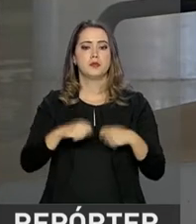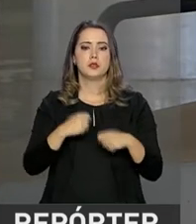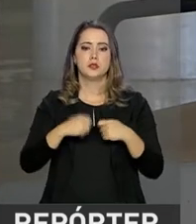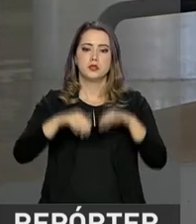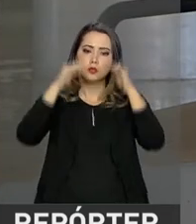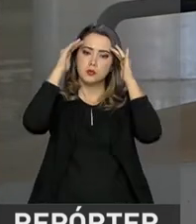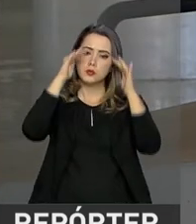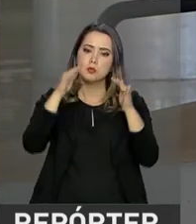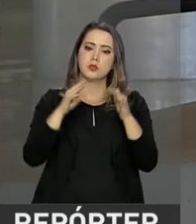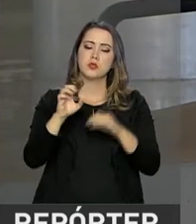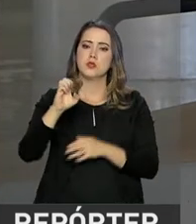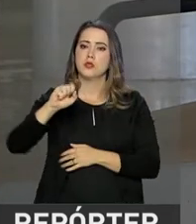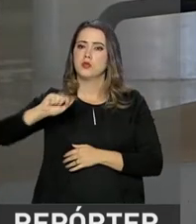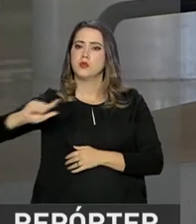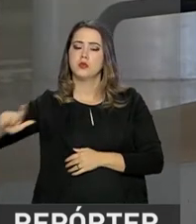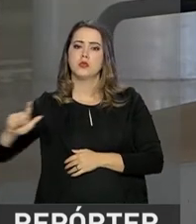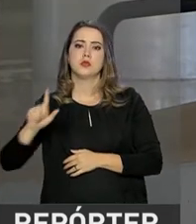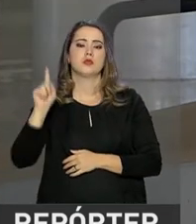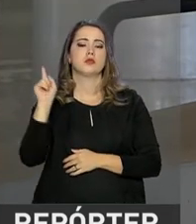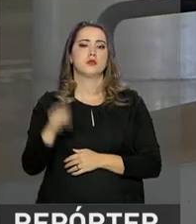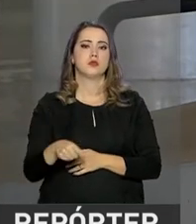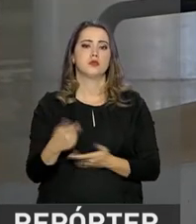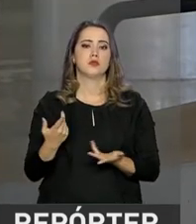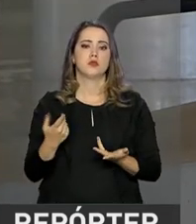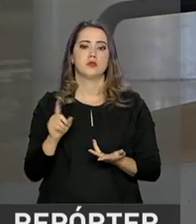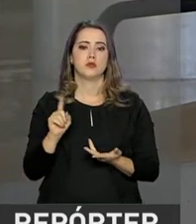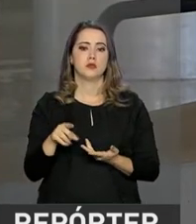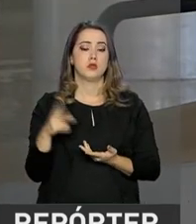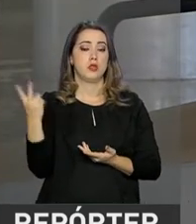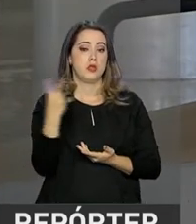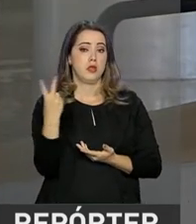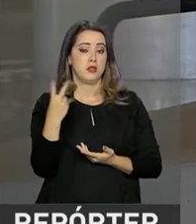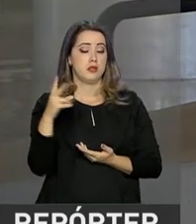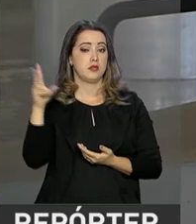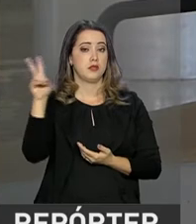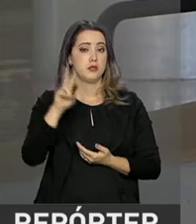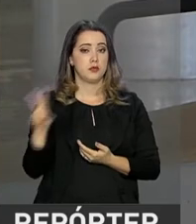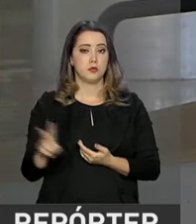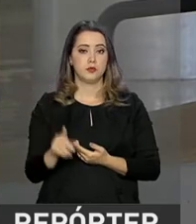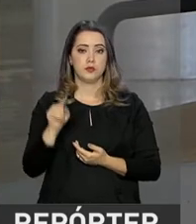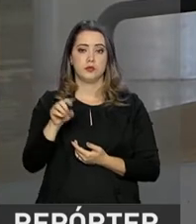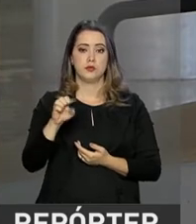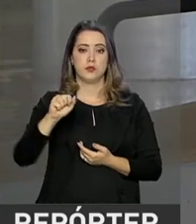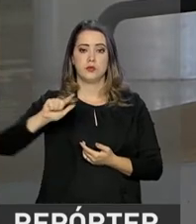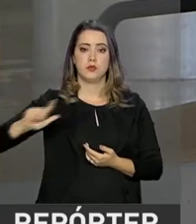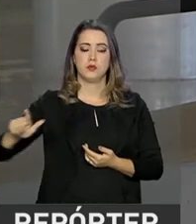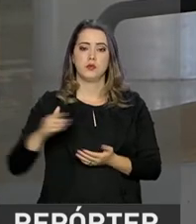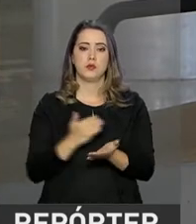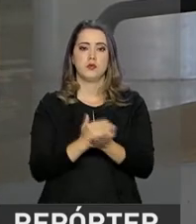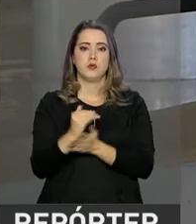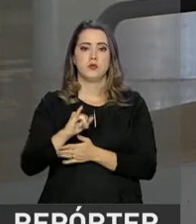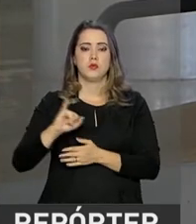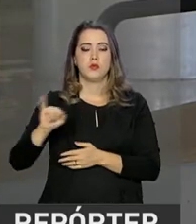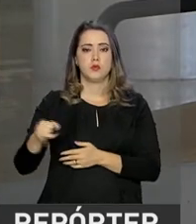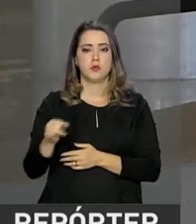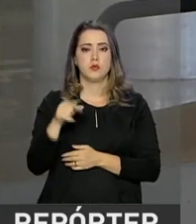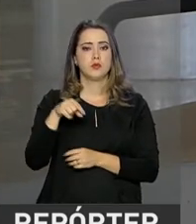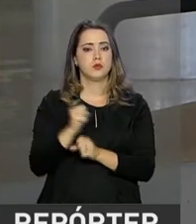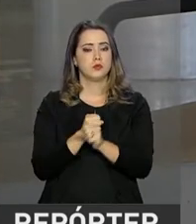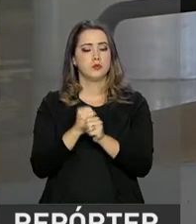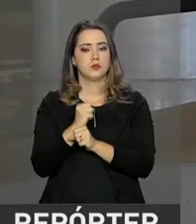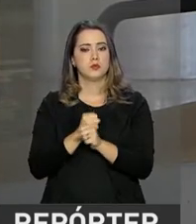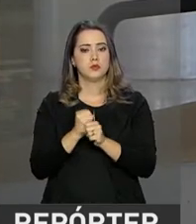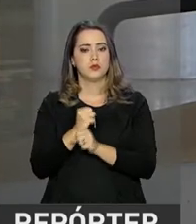obrigadas a aderir ao sistema esta é a segunda etapa do e social que começou em janeiro deixando